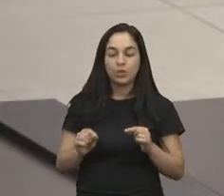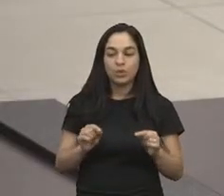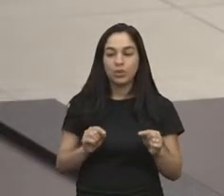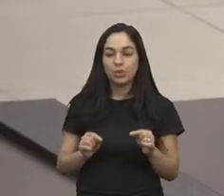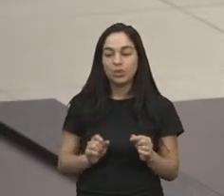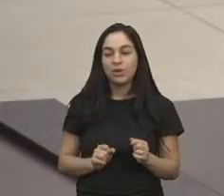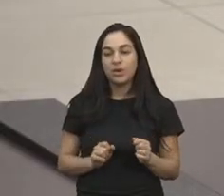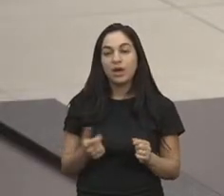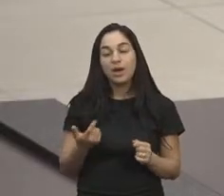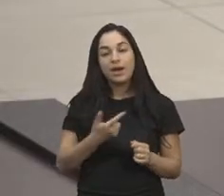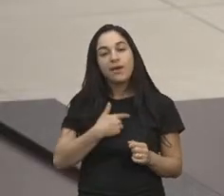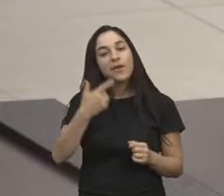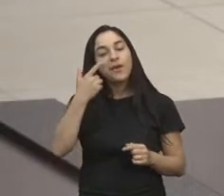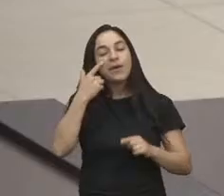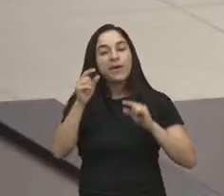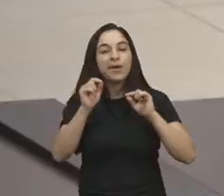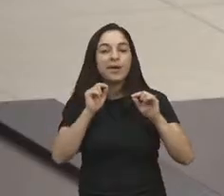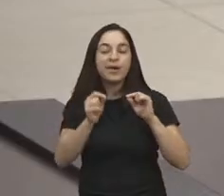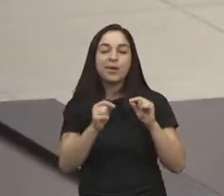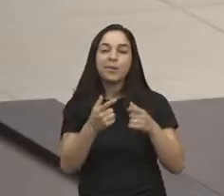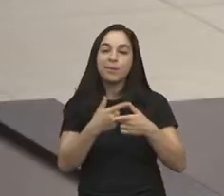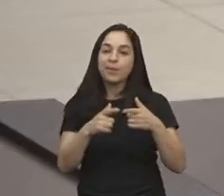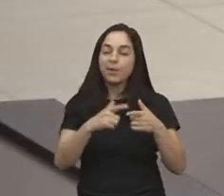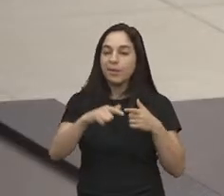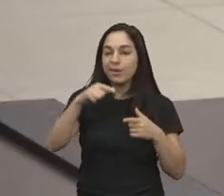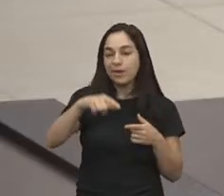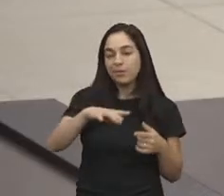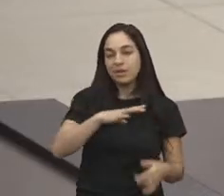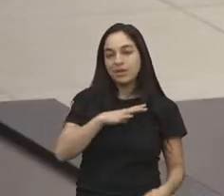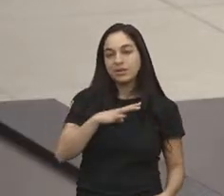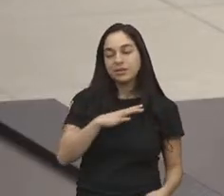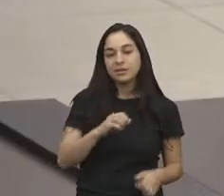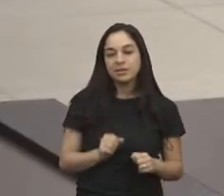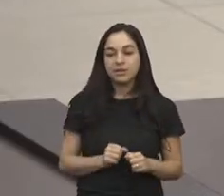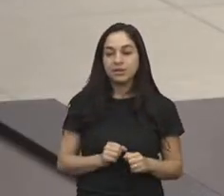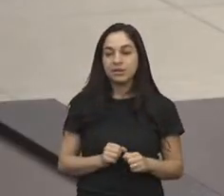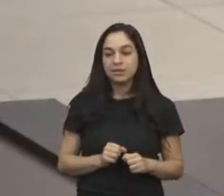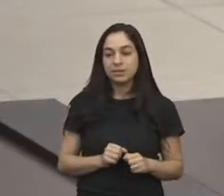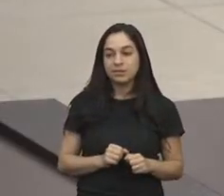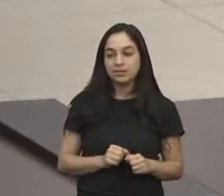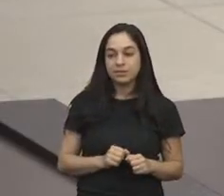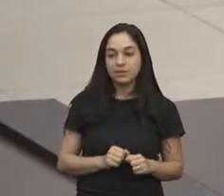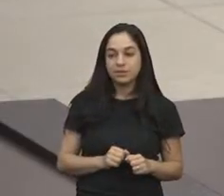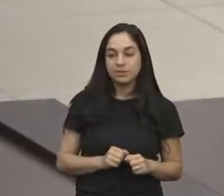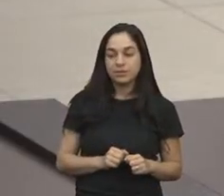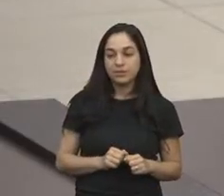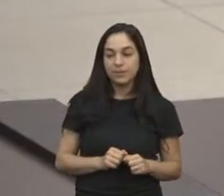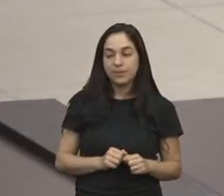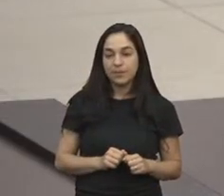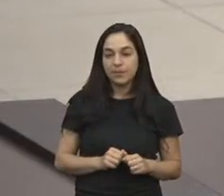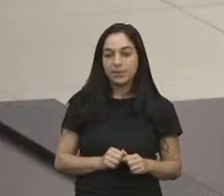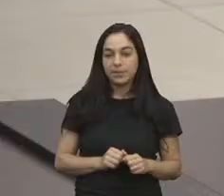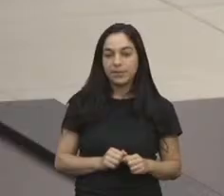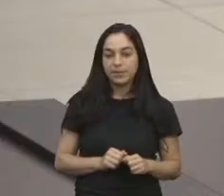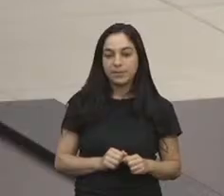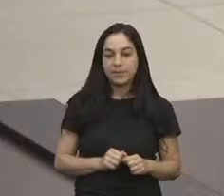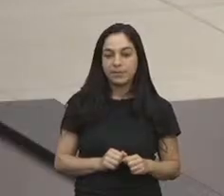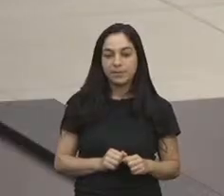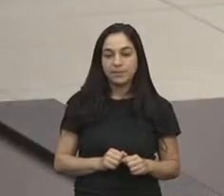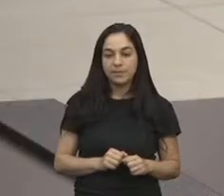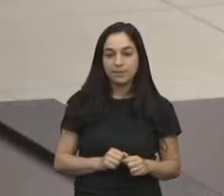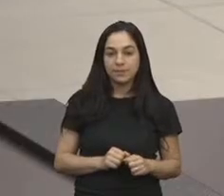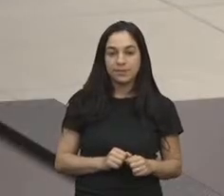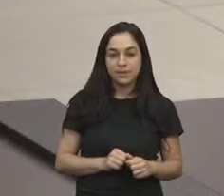causando realmente um transtorno para o município em diversos lugares. Inclusive, nós tivemos uma